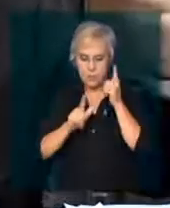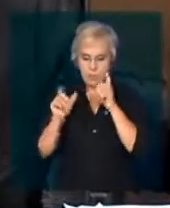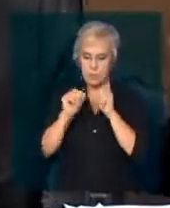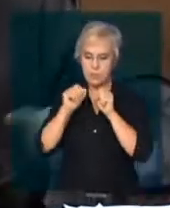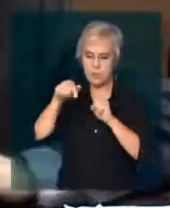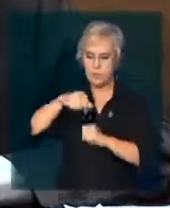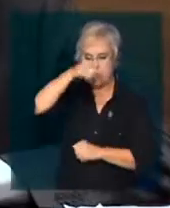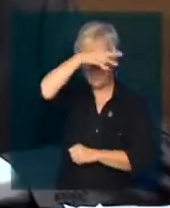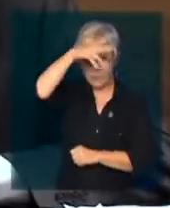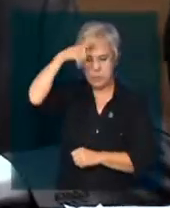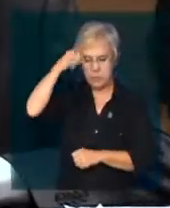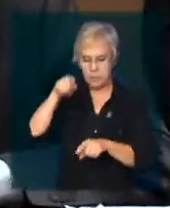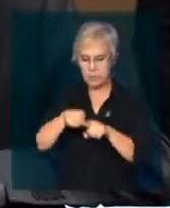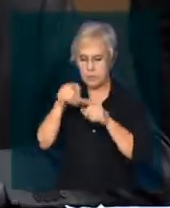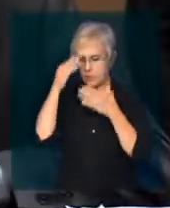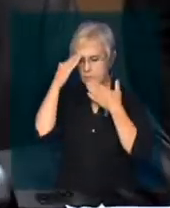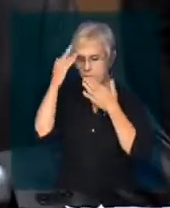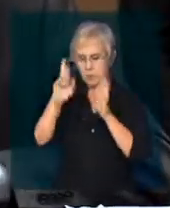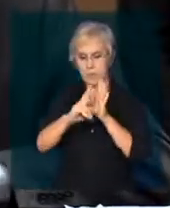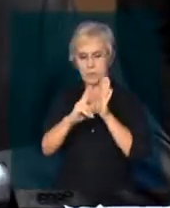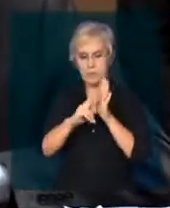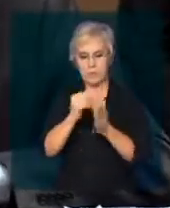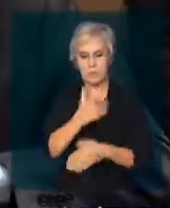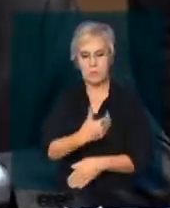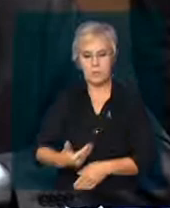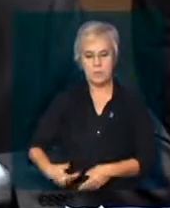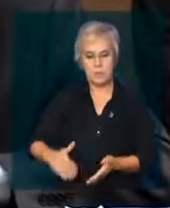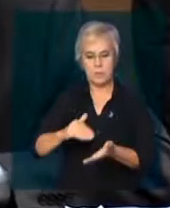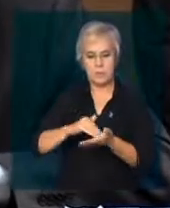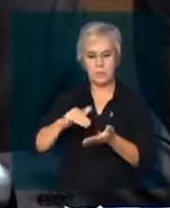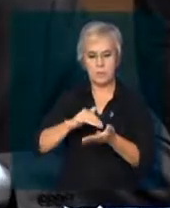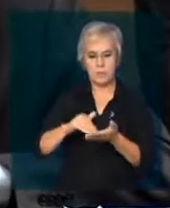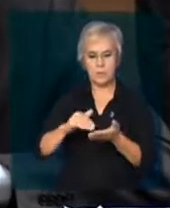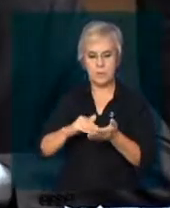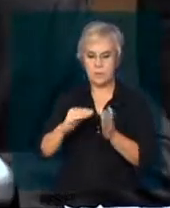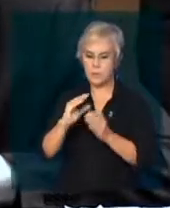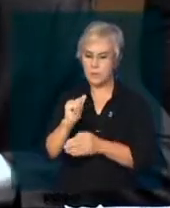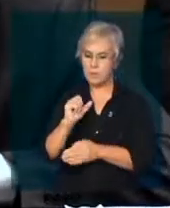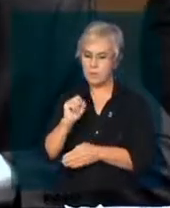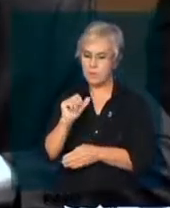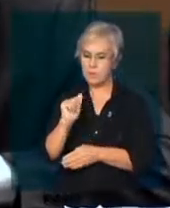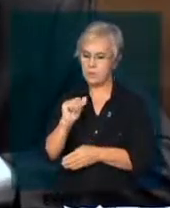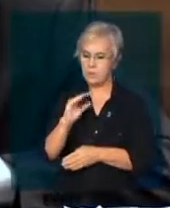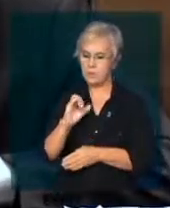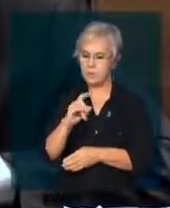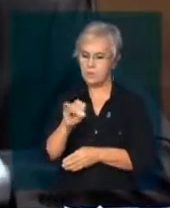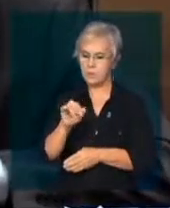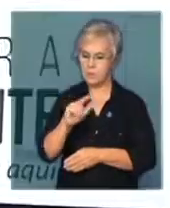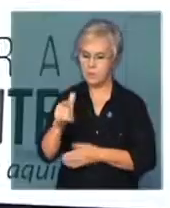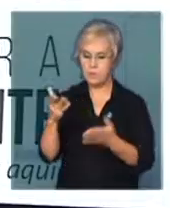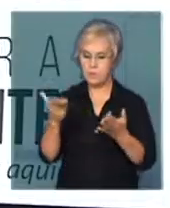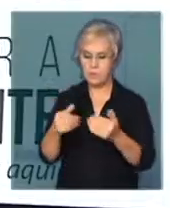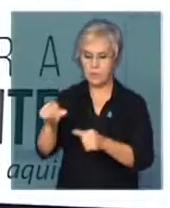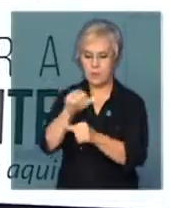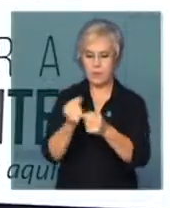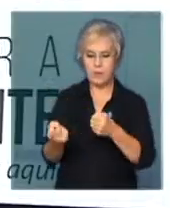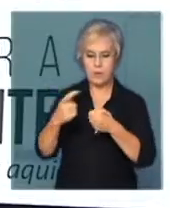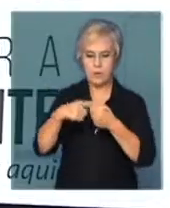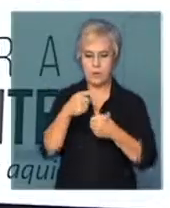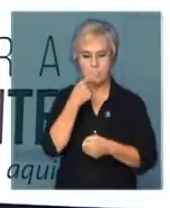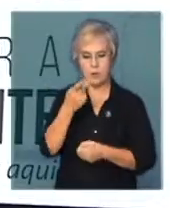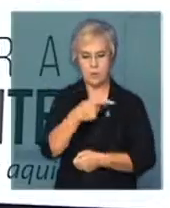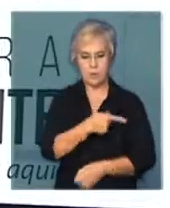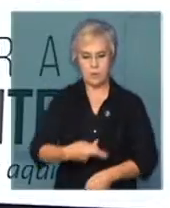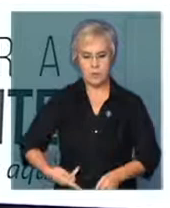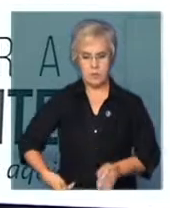aqui, agradecer ao representante do governador, secretário da Casa Civil, e passo a palavra, devolvo a palavra ao presidente